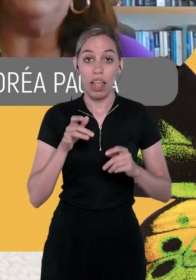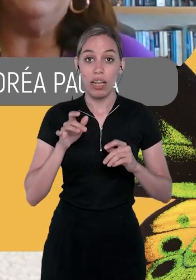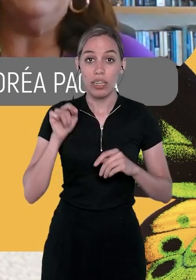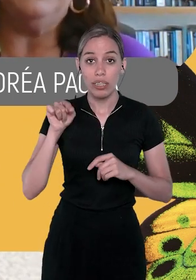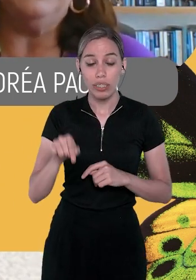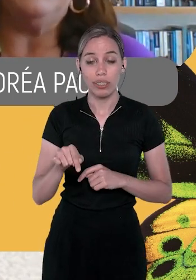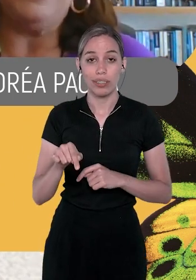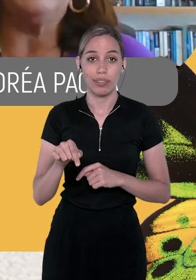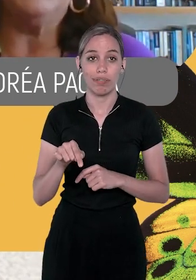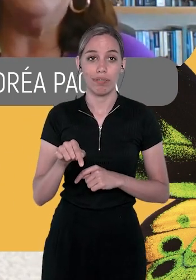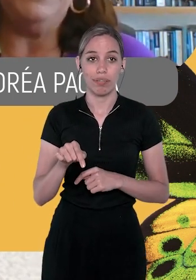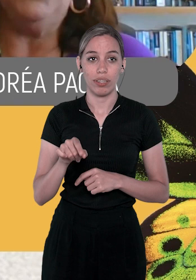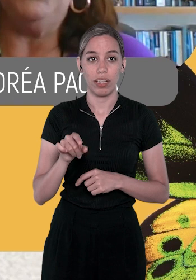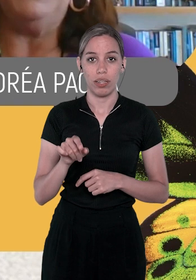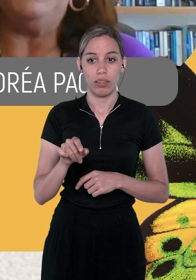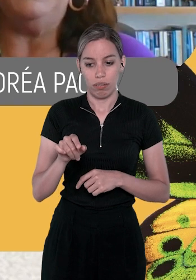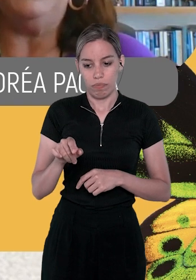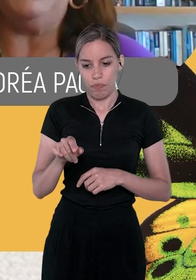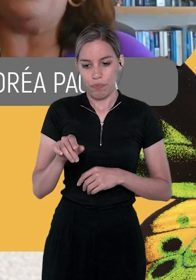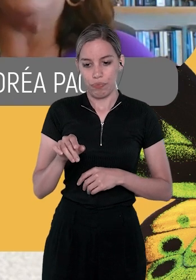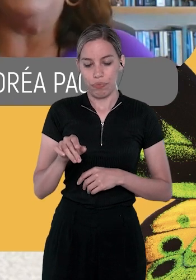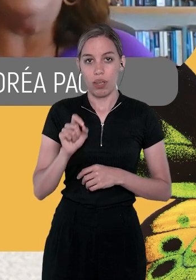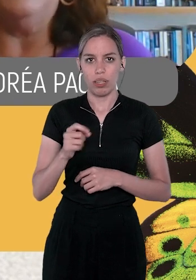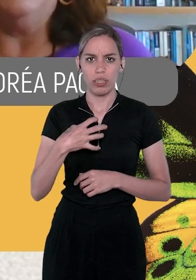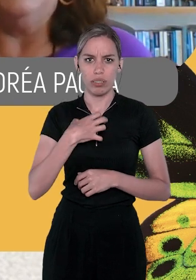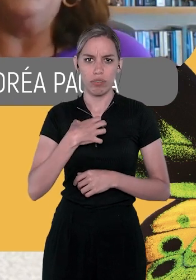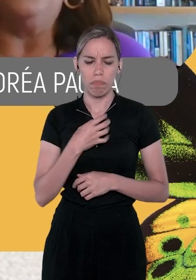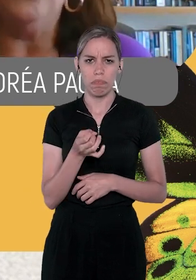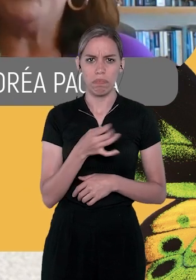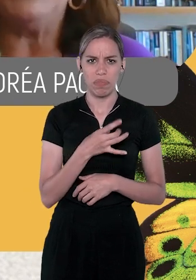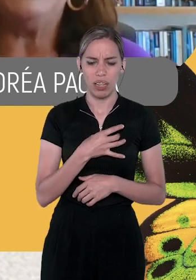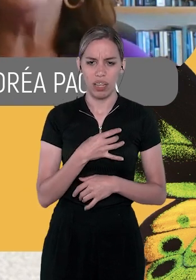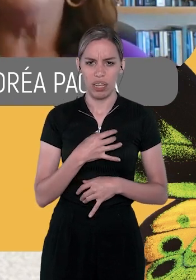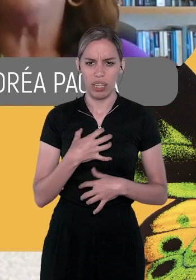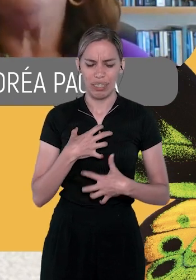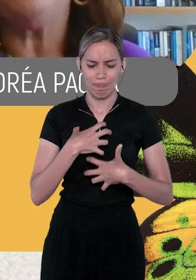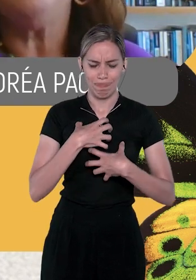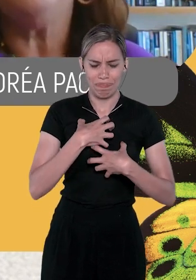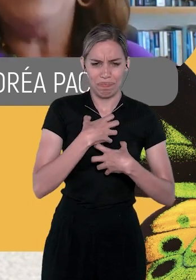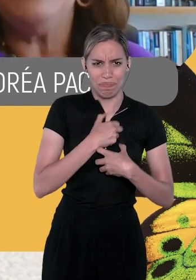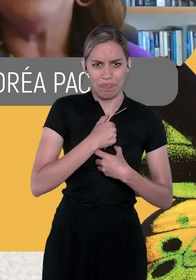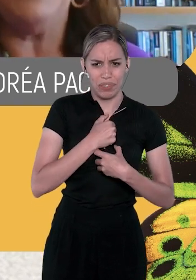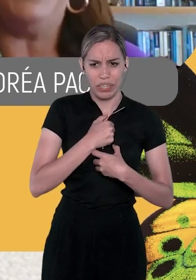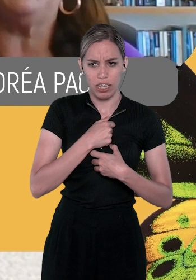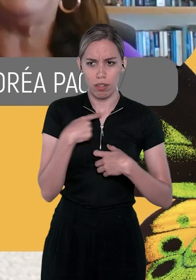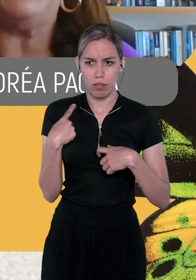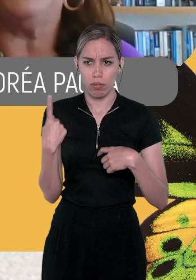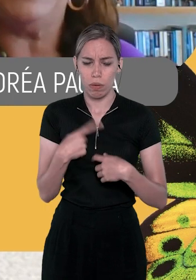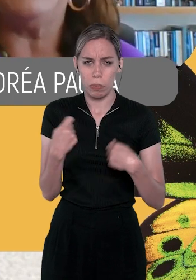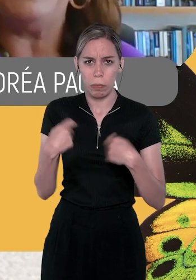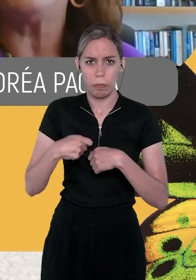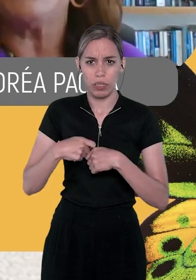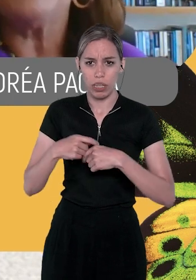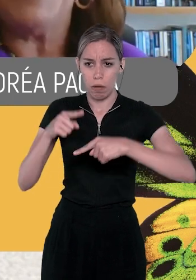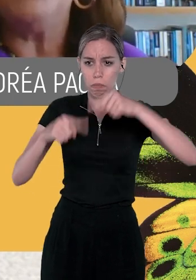atualmente causa medo e causa angústia, né? Temos que proibir a violência, eles tratam